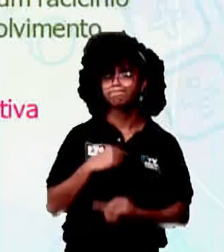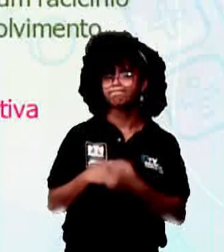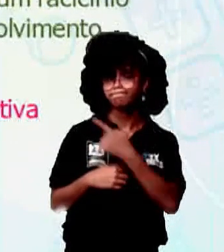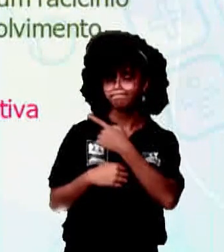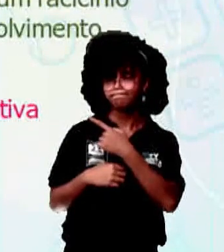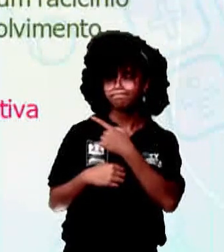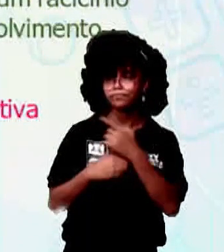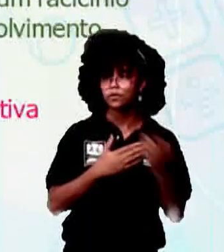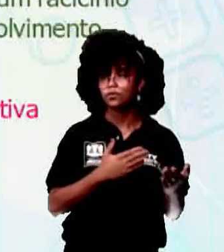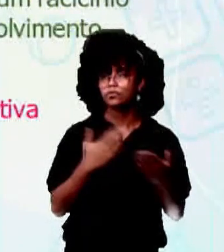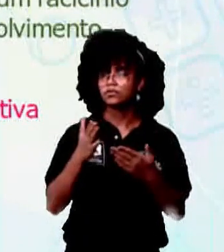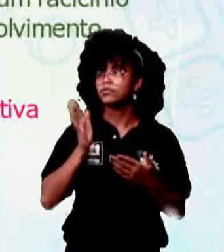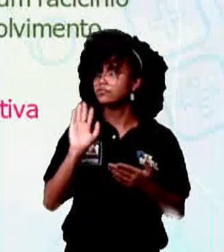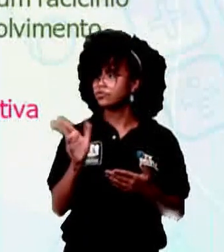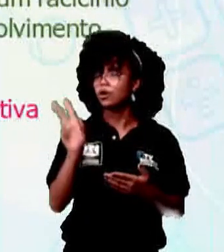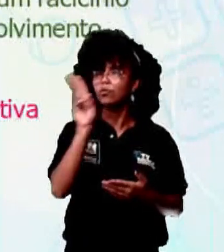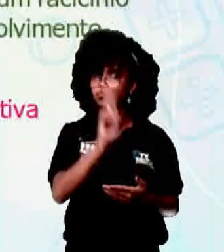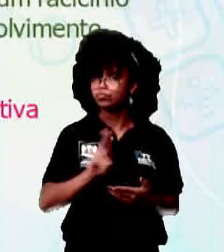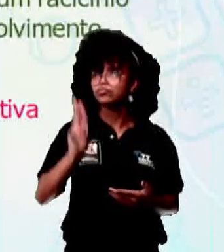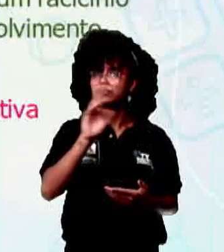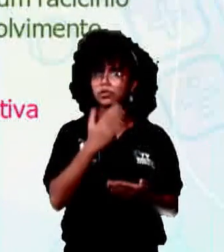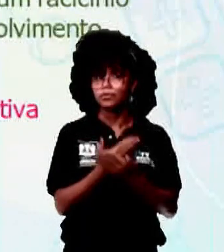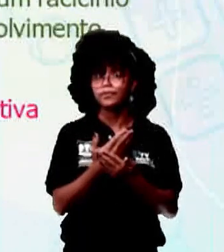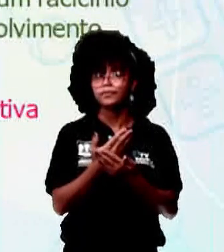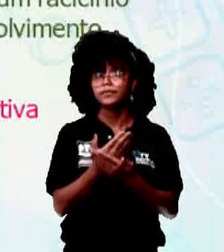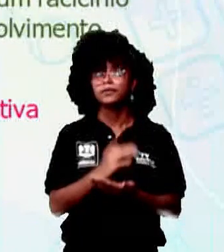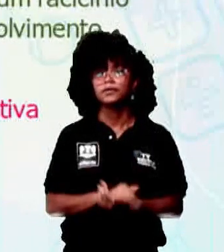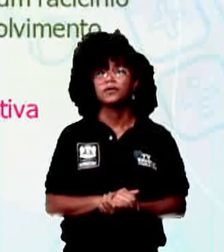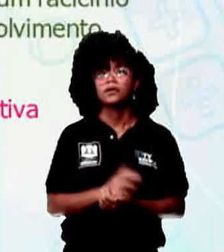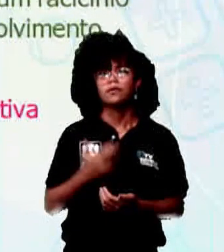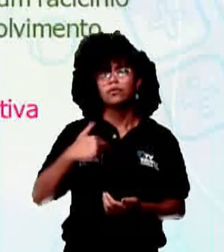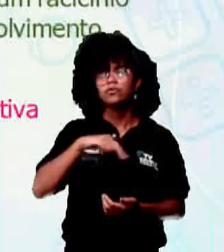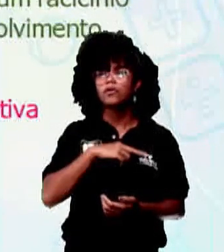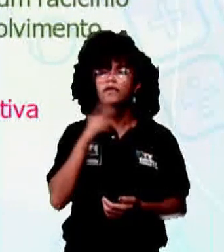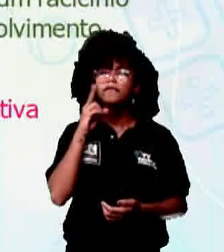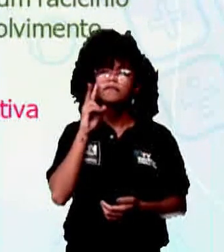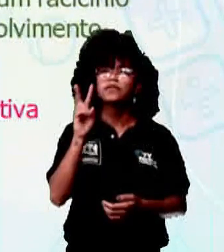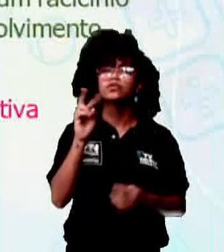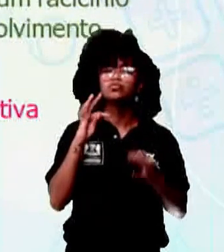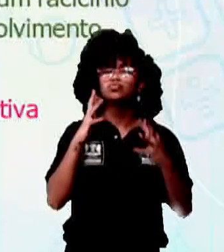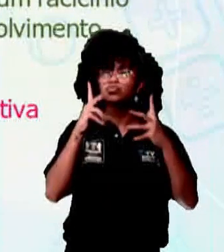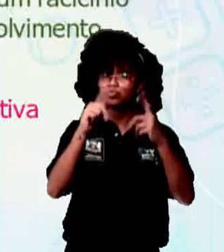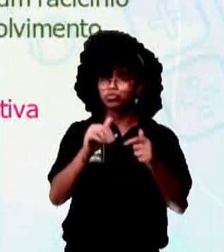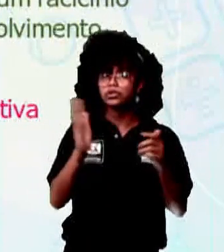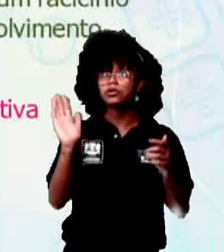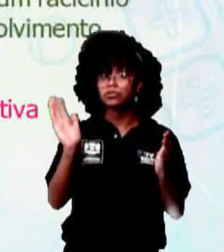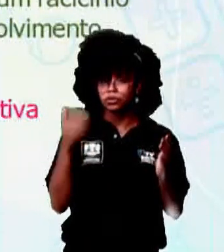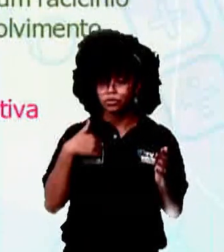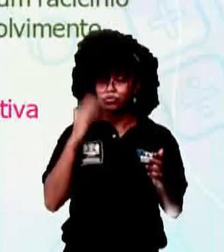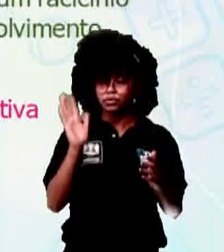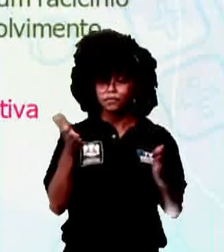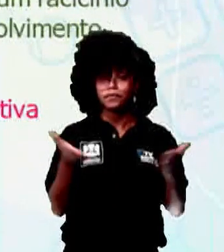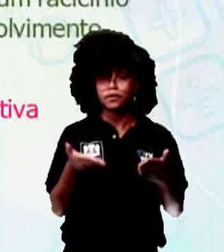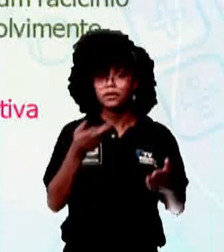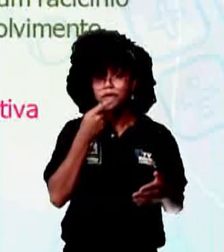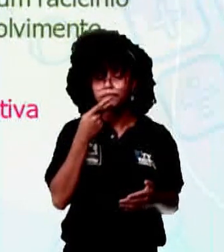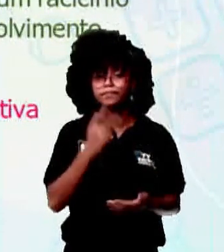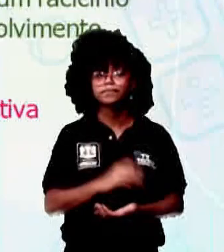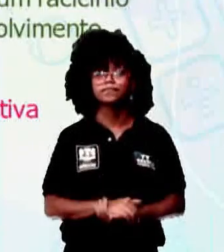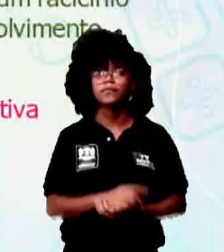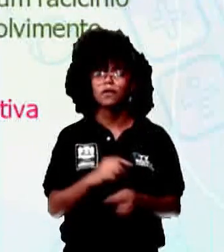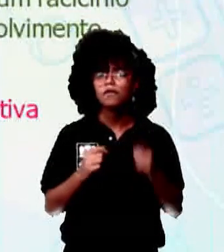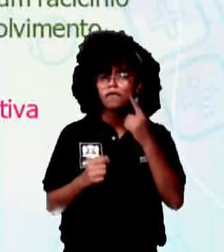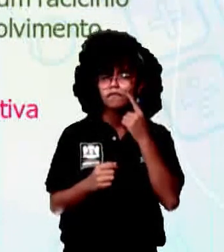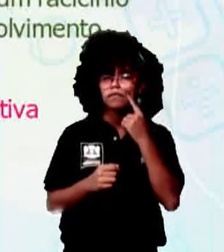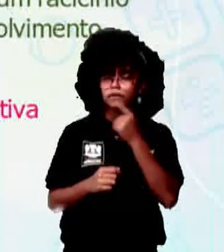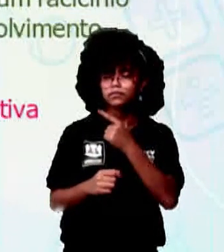para vocês uma tirinha que já foi usada em uma das nossas aulas, para que a gente observe todos esses elementos que eu já falei para vocês hoje. Observe essa tirinha